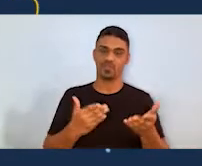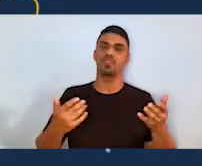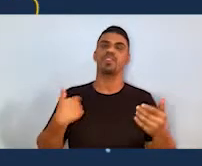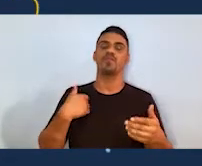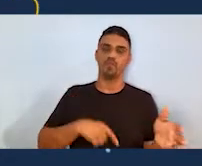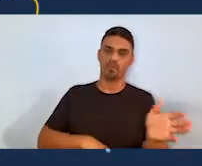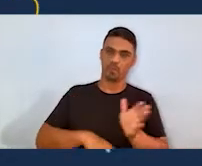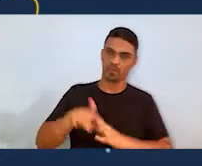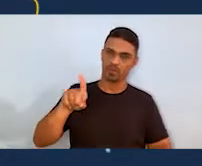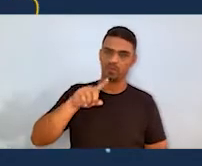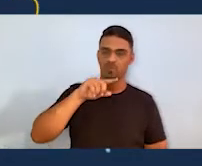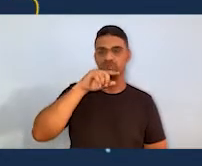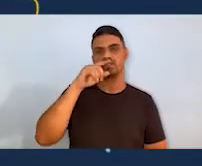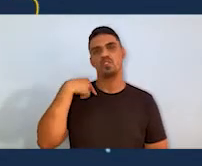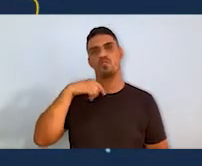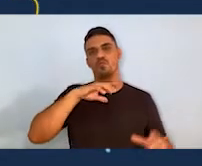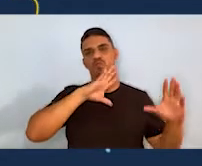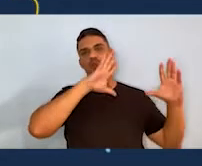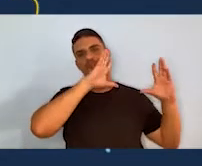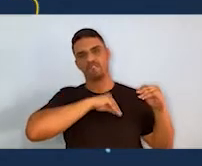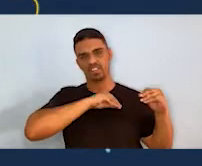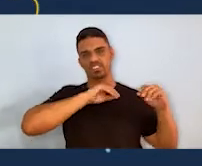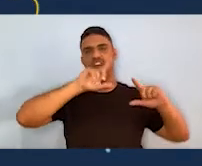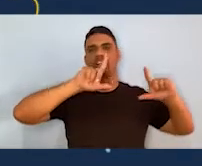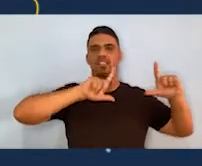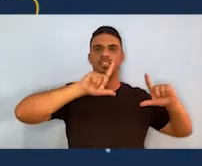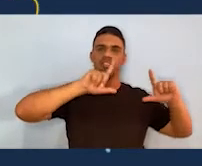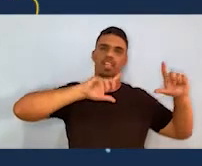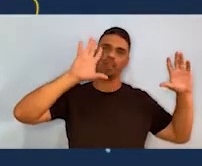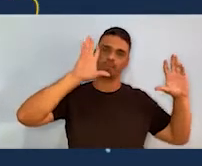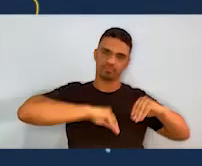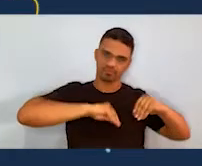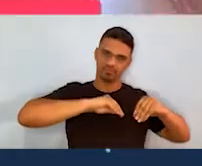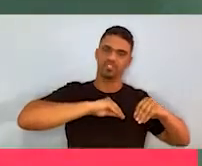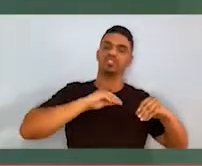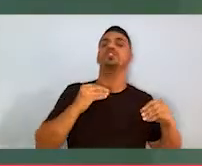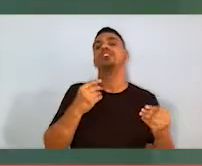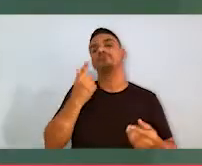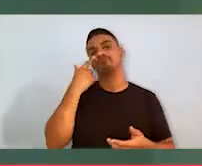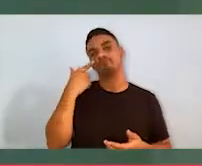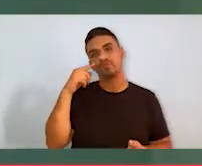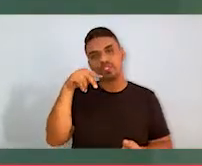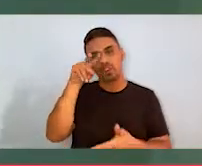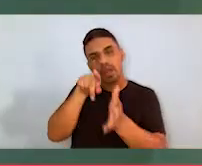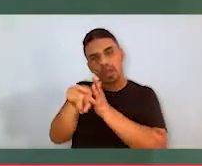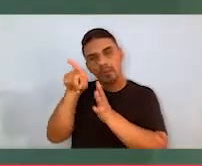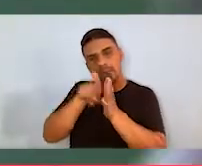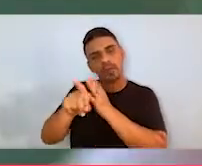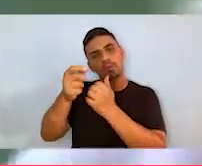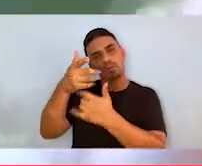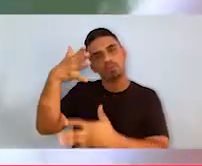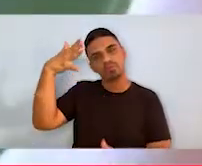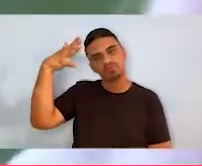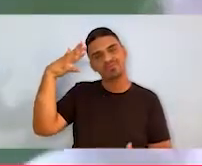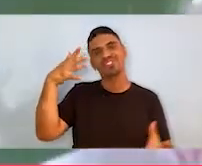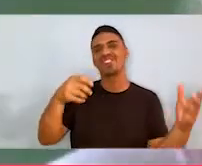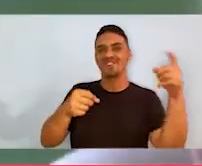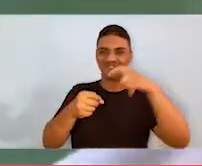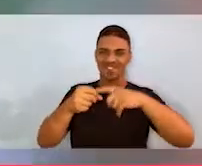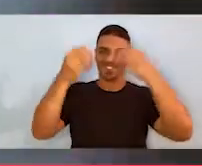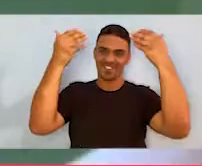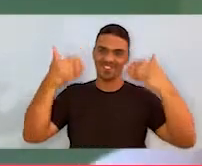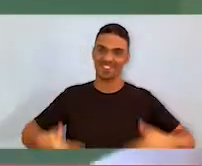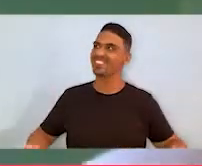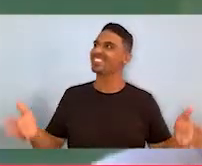na parte de perguntas. Eu vou até fechar aqui a telinha compartilhada. Pronto, estou de